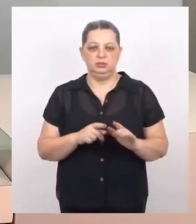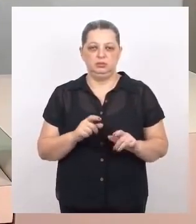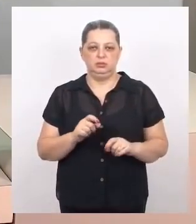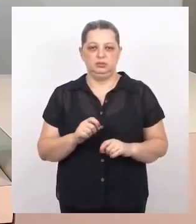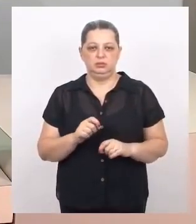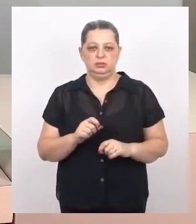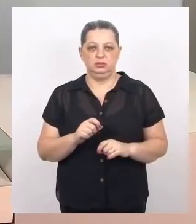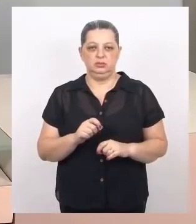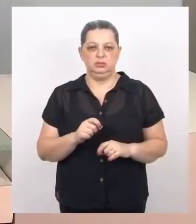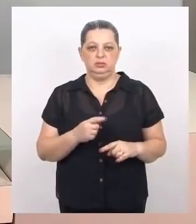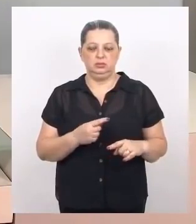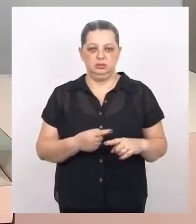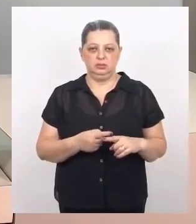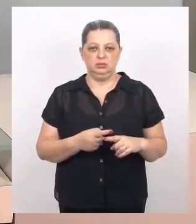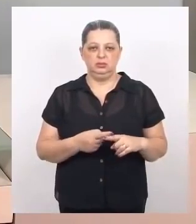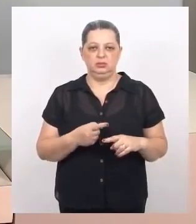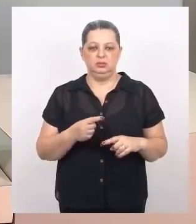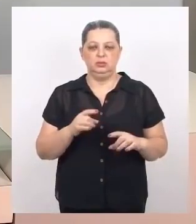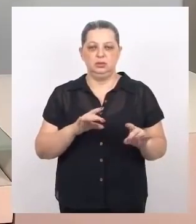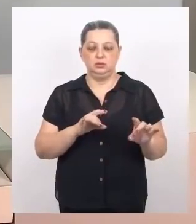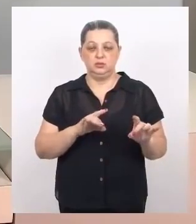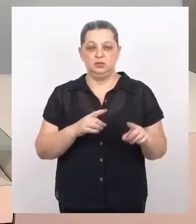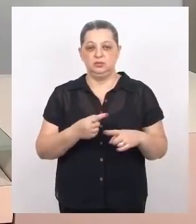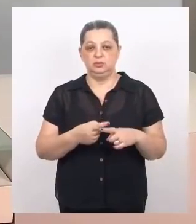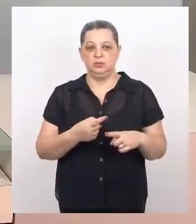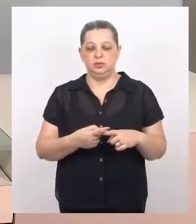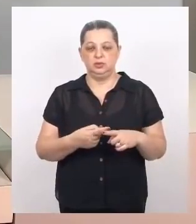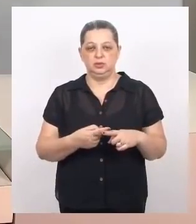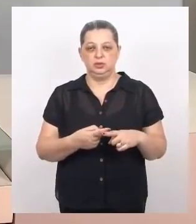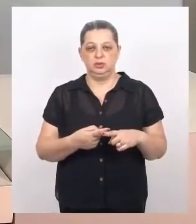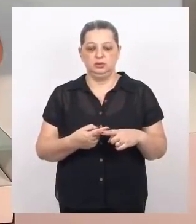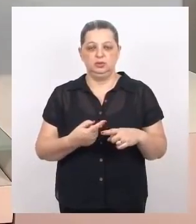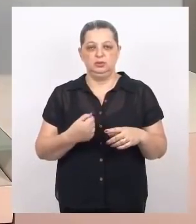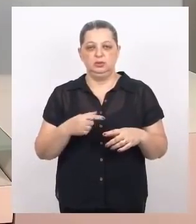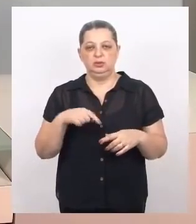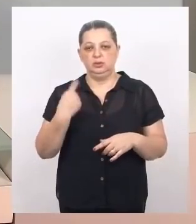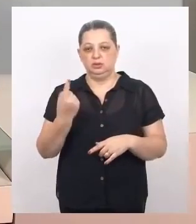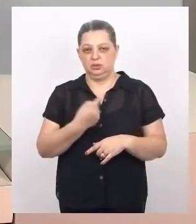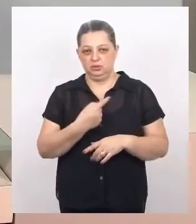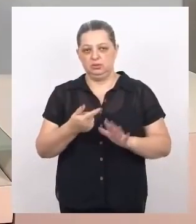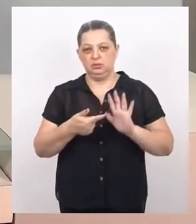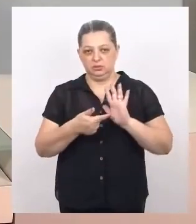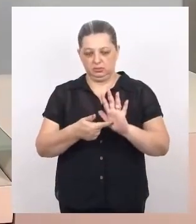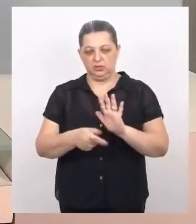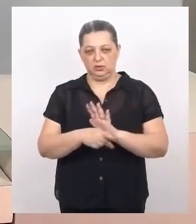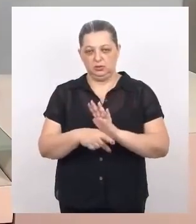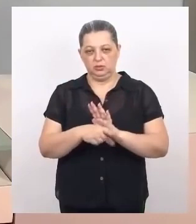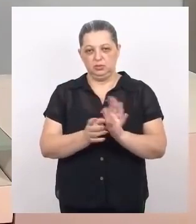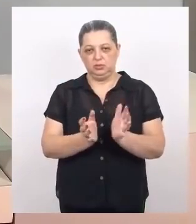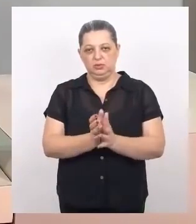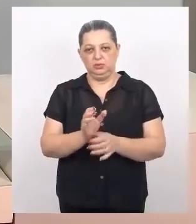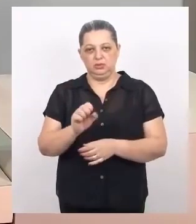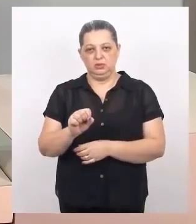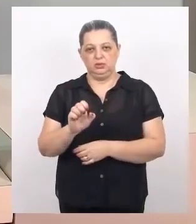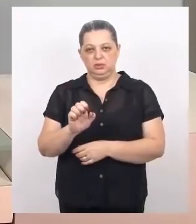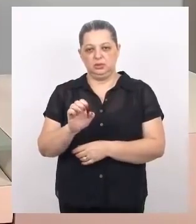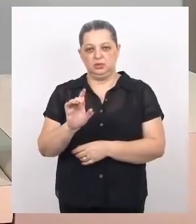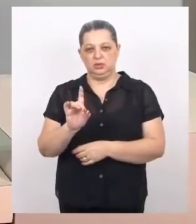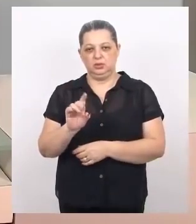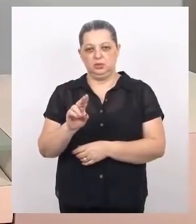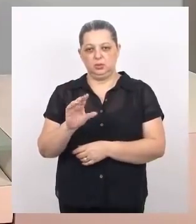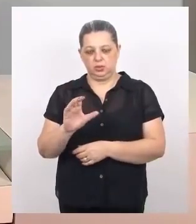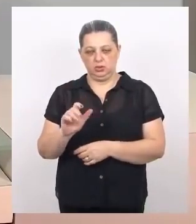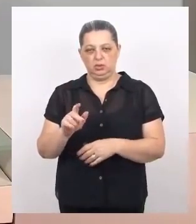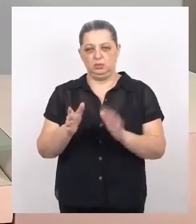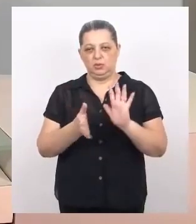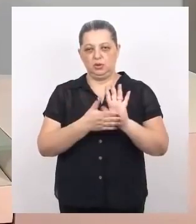curriculares ela vai ser muito positiva. Porque o que a gente está trazendo enquanto SEDUC de proposta pedagógica, vamos dizer assim,